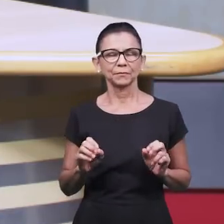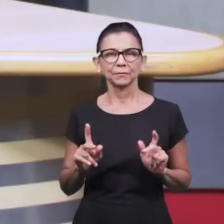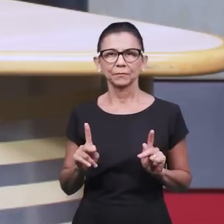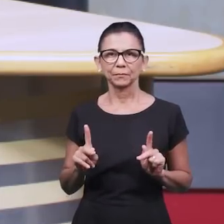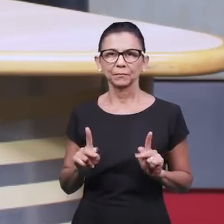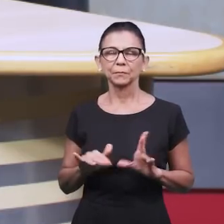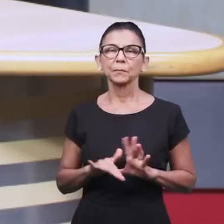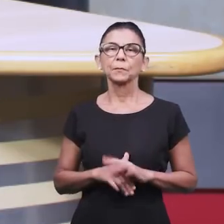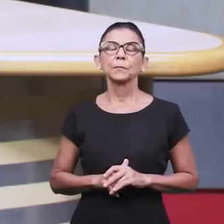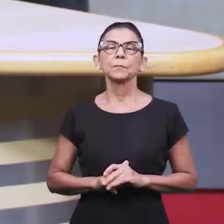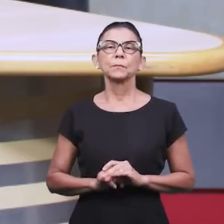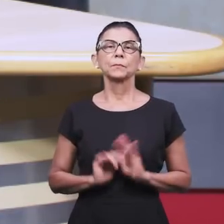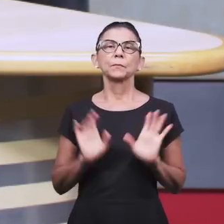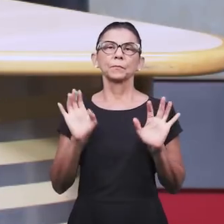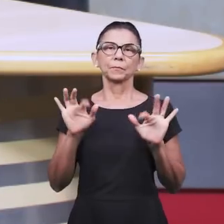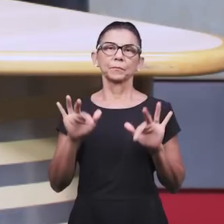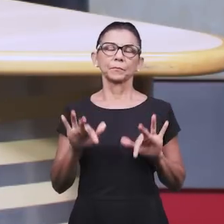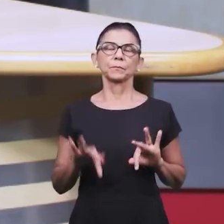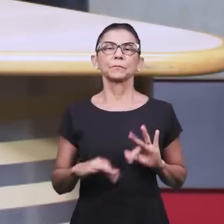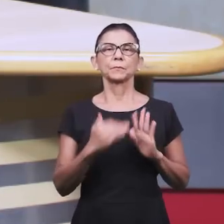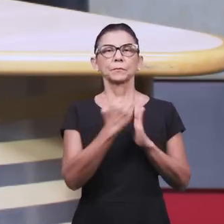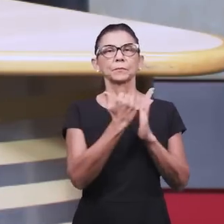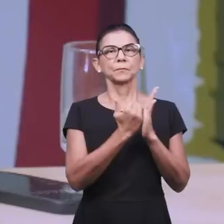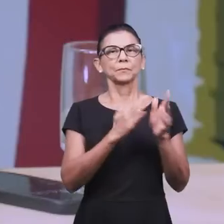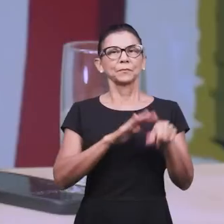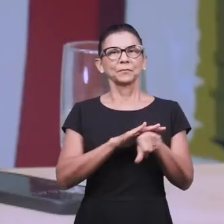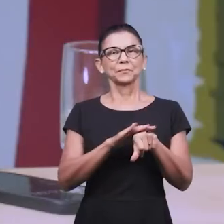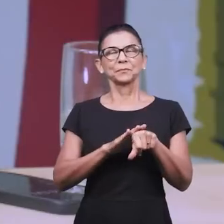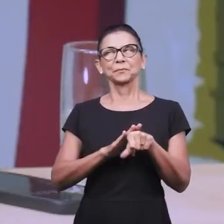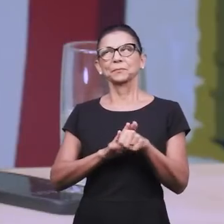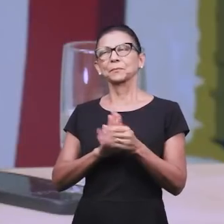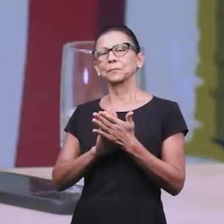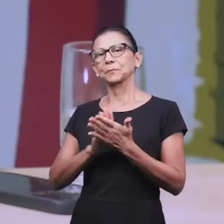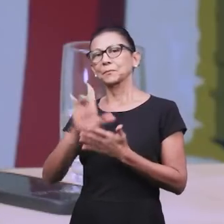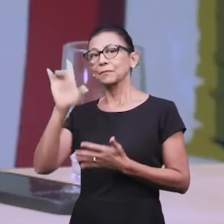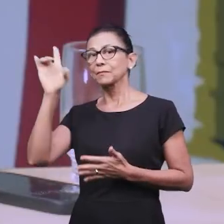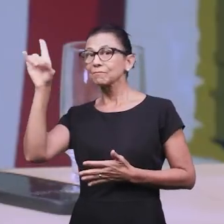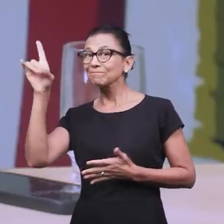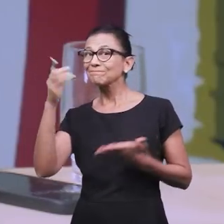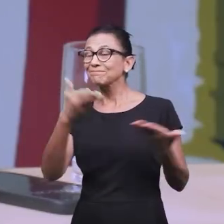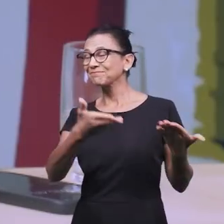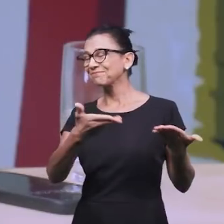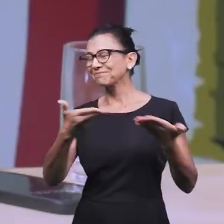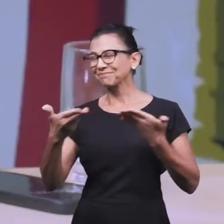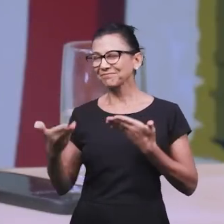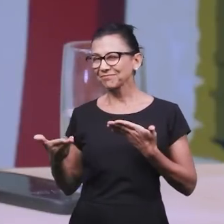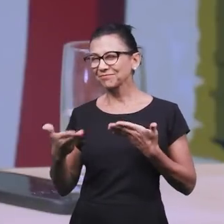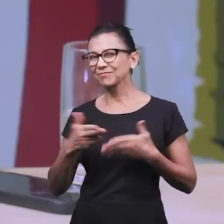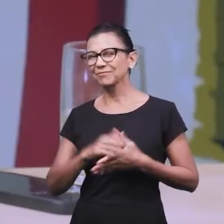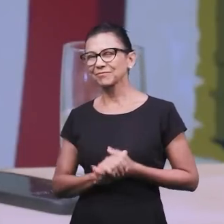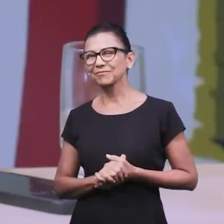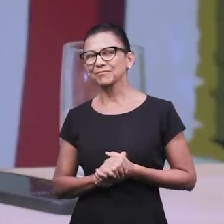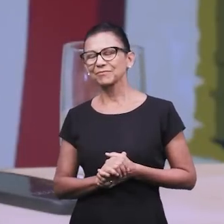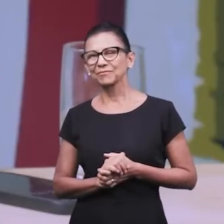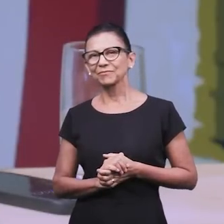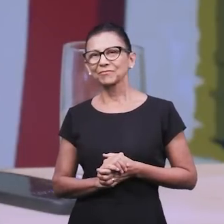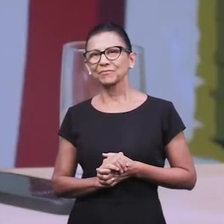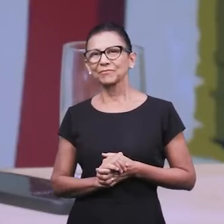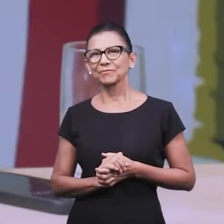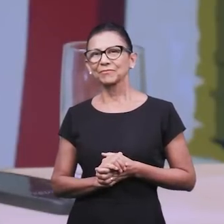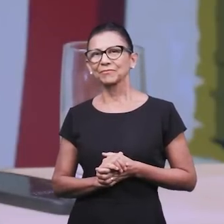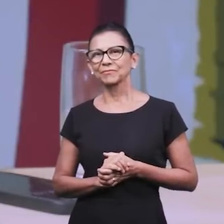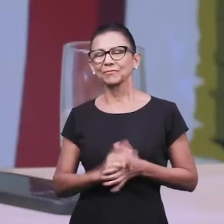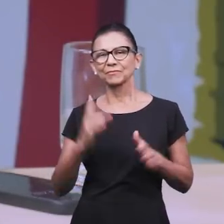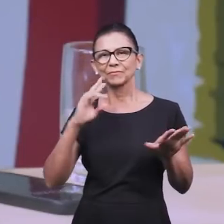bem. A gente chega então ao final de mais uma edição do programa Conversas Bíblicas, já convidando você para estarmos juntos